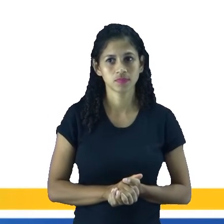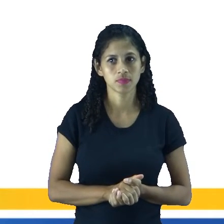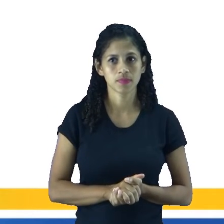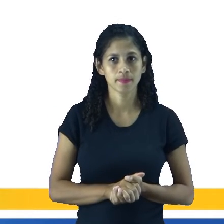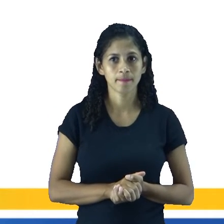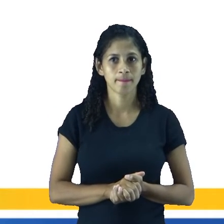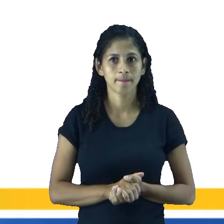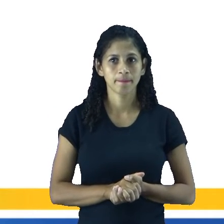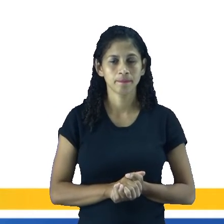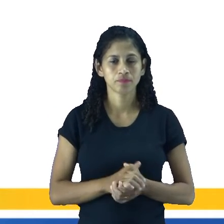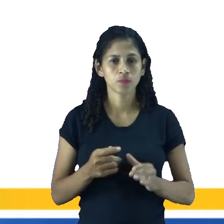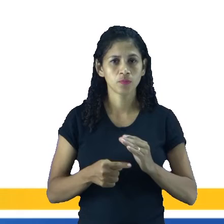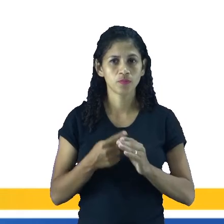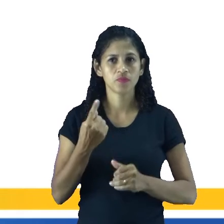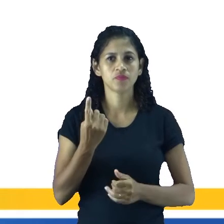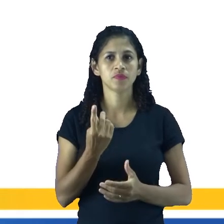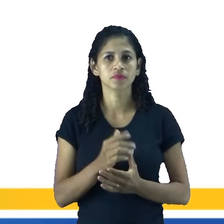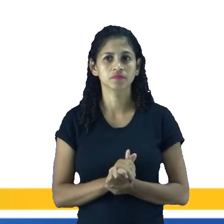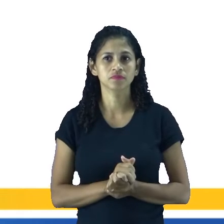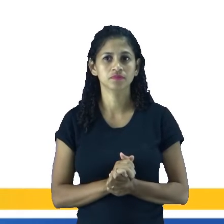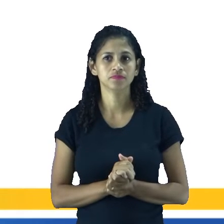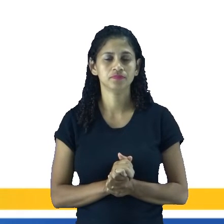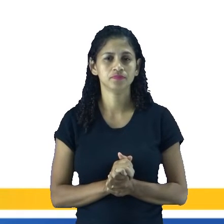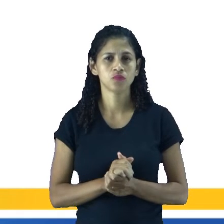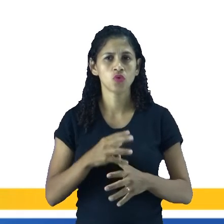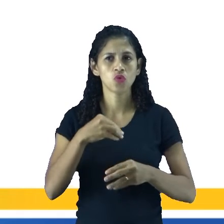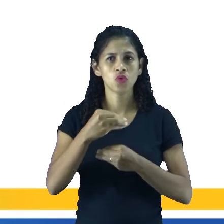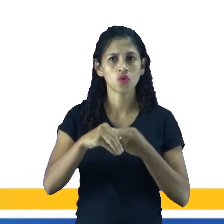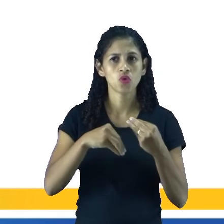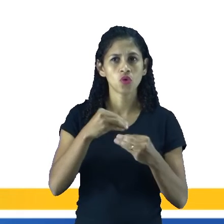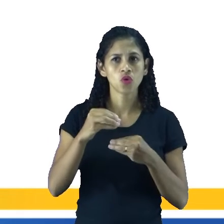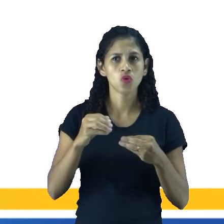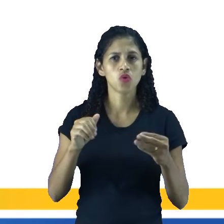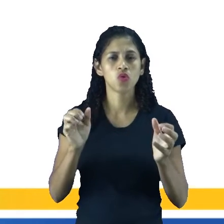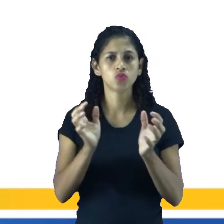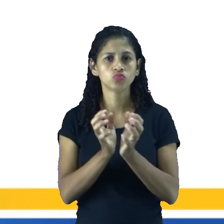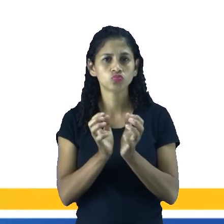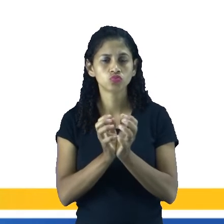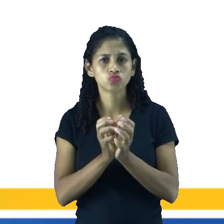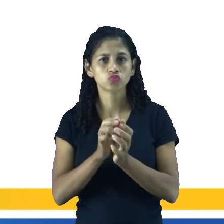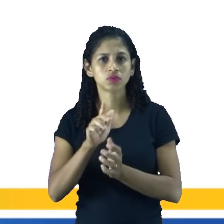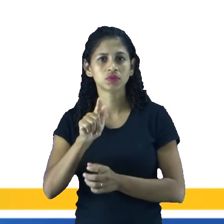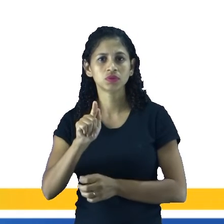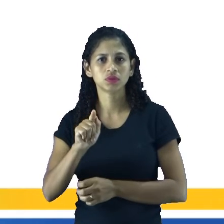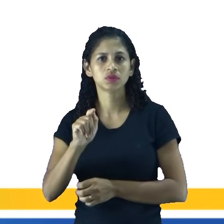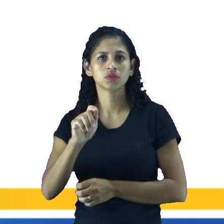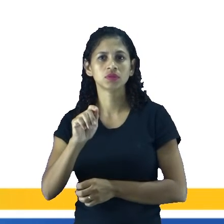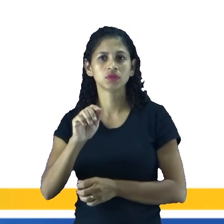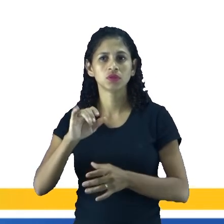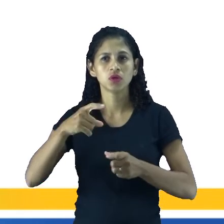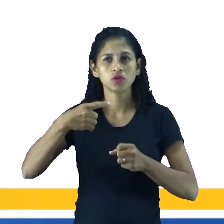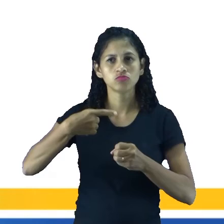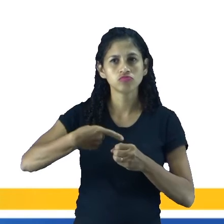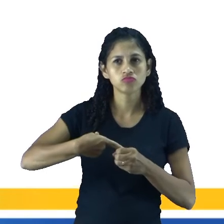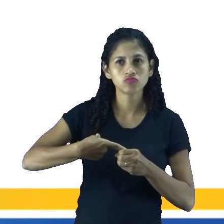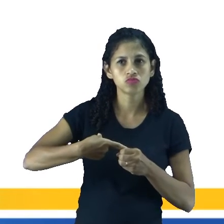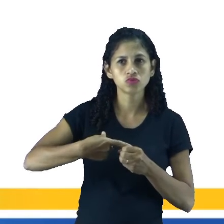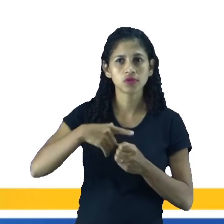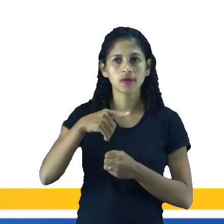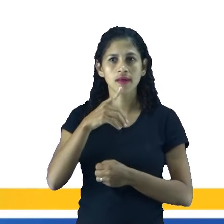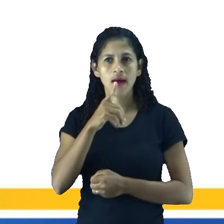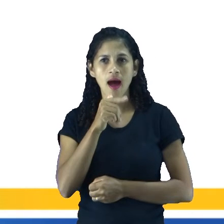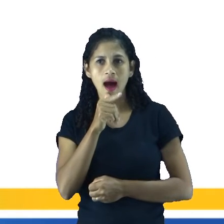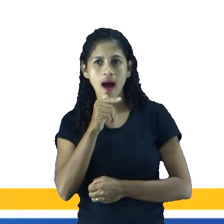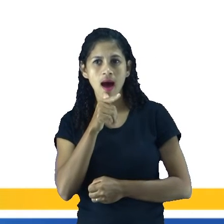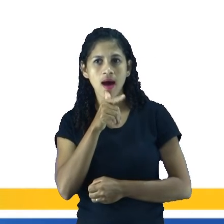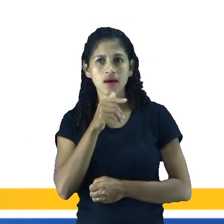Primeira questão do exercitando que nós temos é a seguinte: uma mistura formada por gasolina, água, serragem e sal de cozinha pode